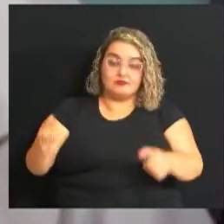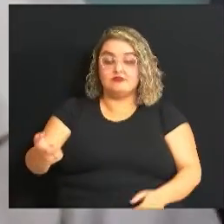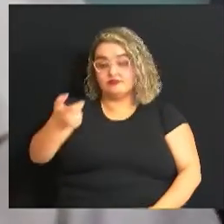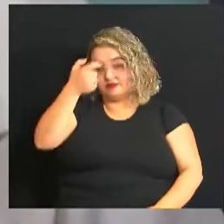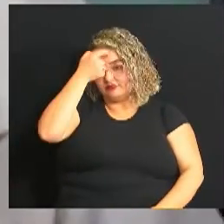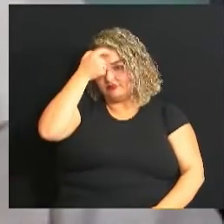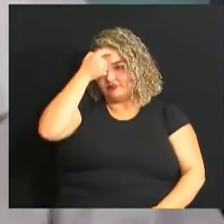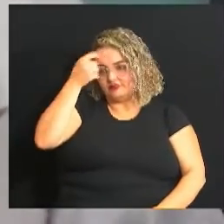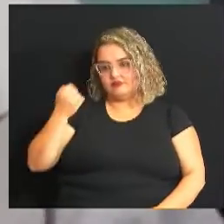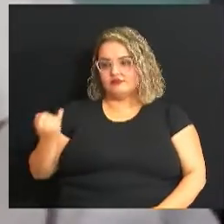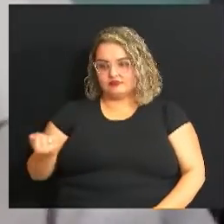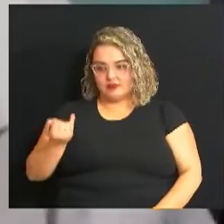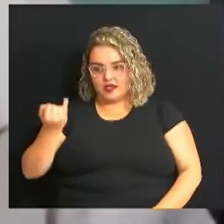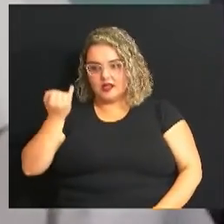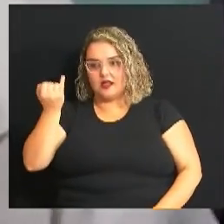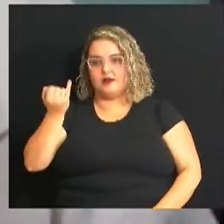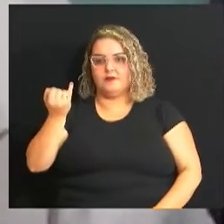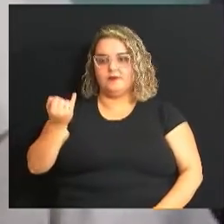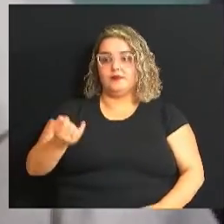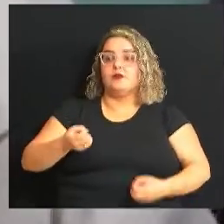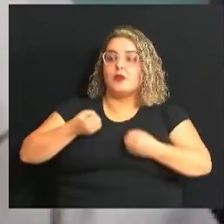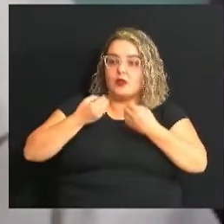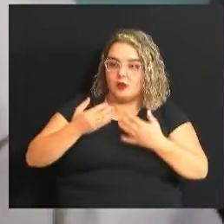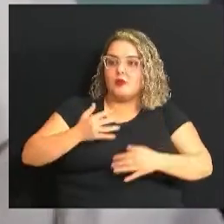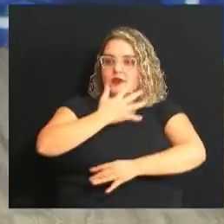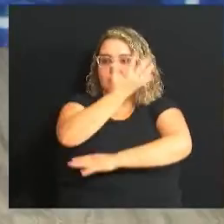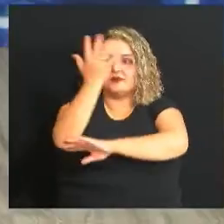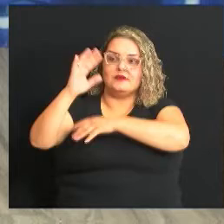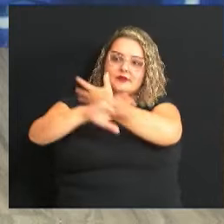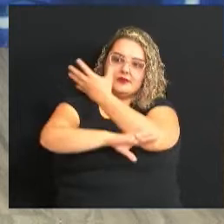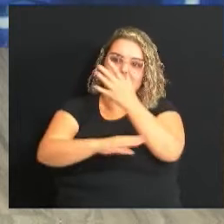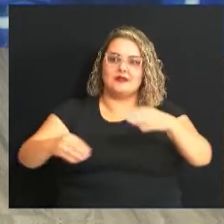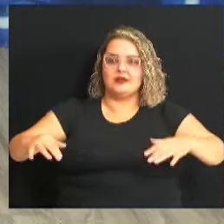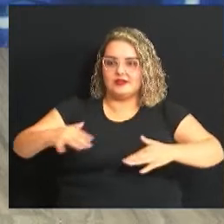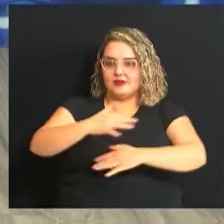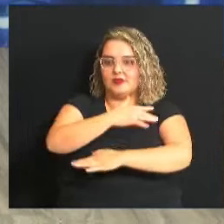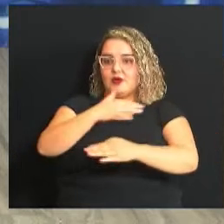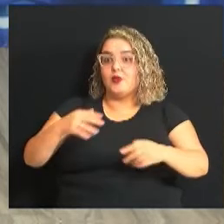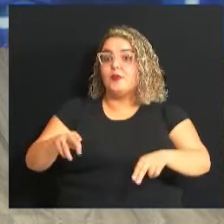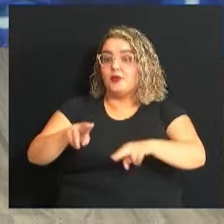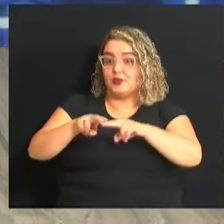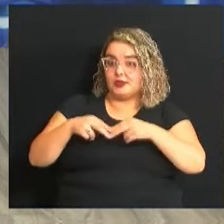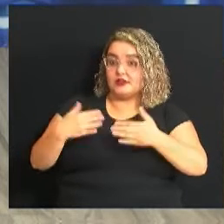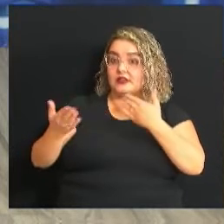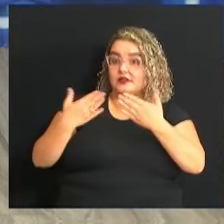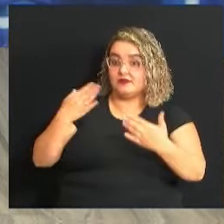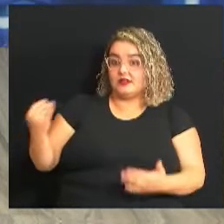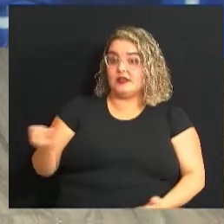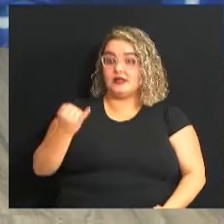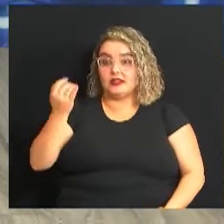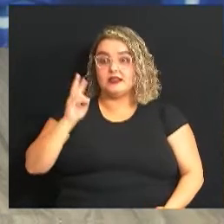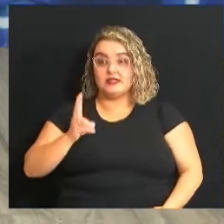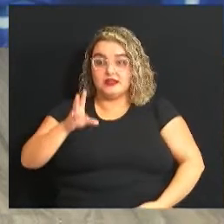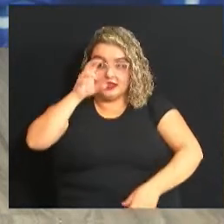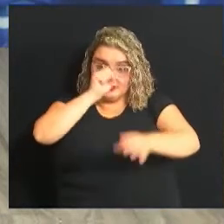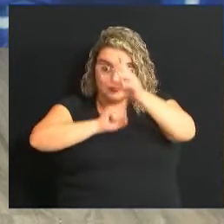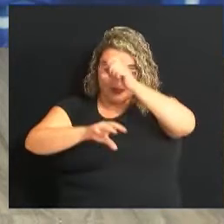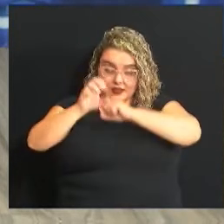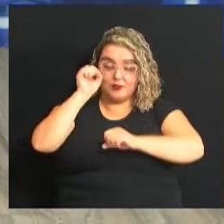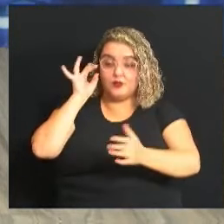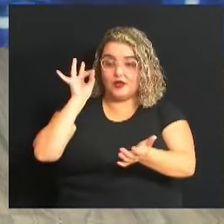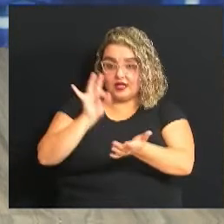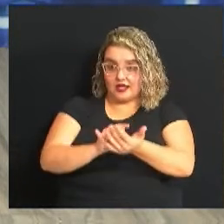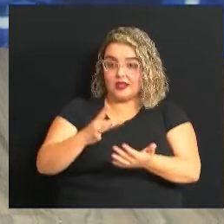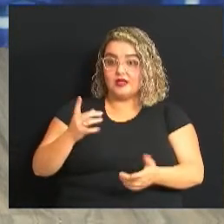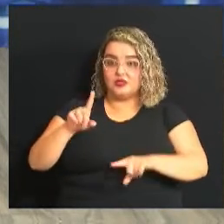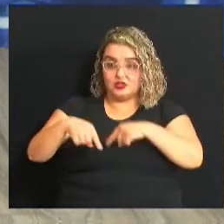da importância de a gente manter boas florestas urbanas. Com certeza, por isso que essa conversa é muito importante, porque a gente sempre aprende com a realidade de